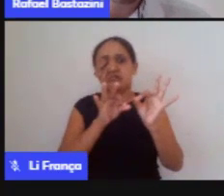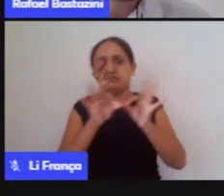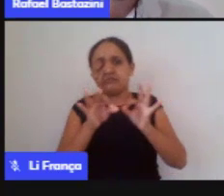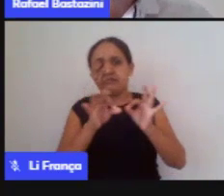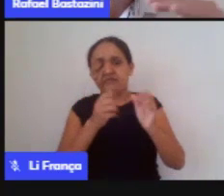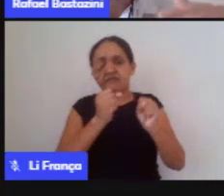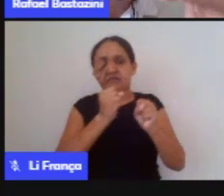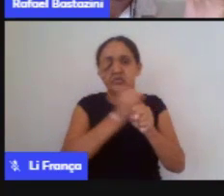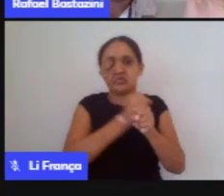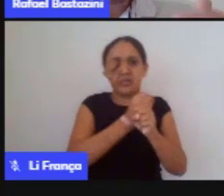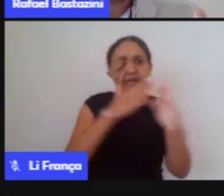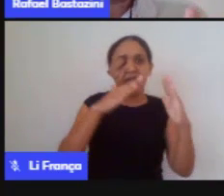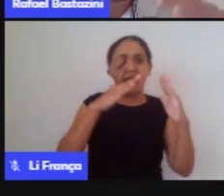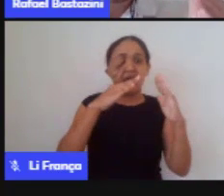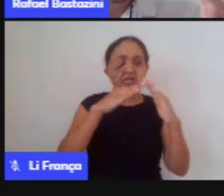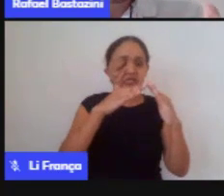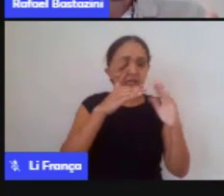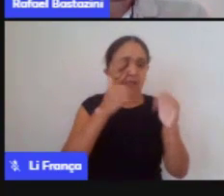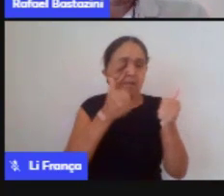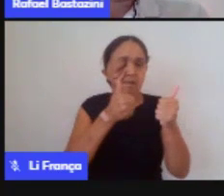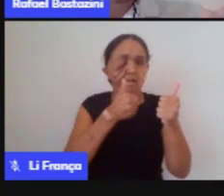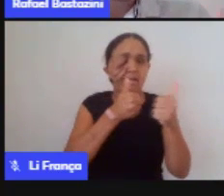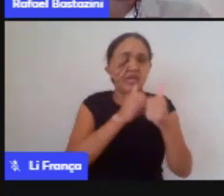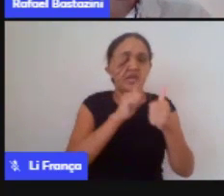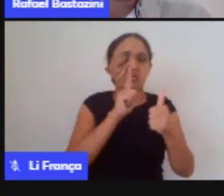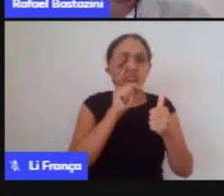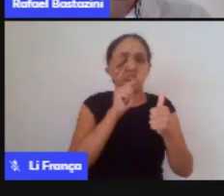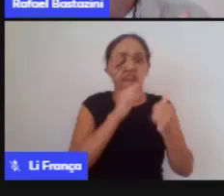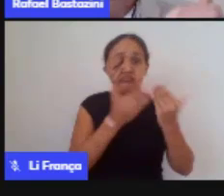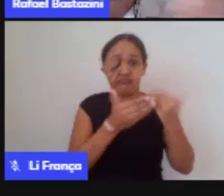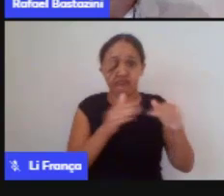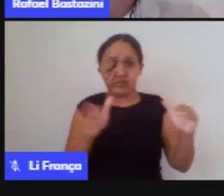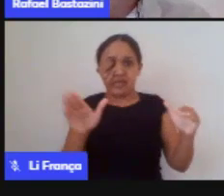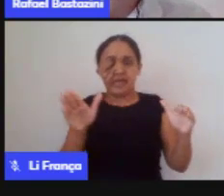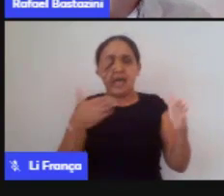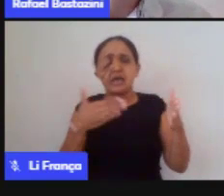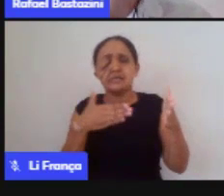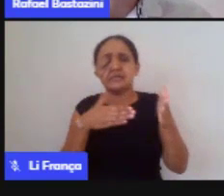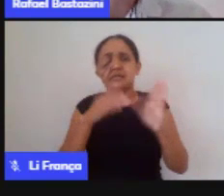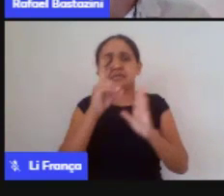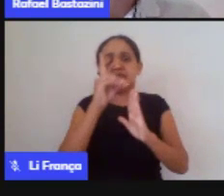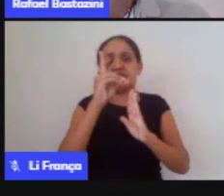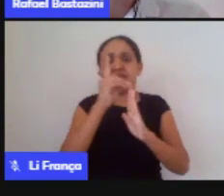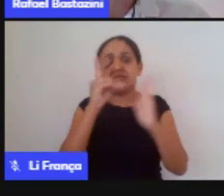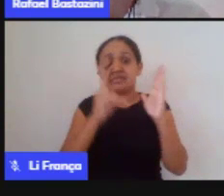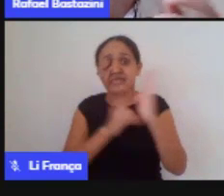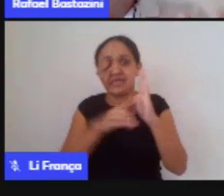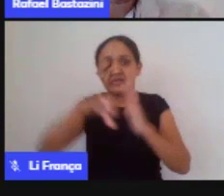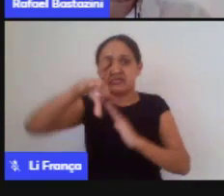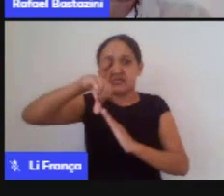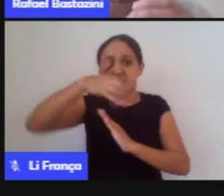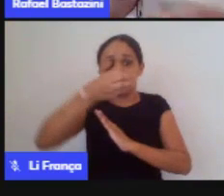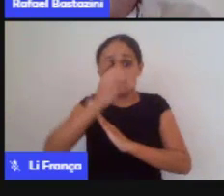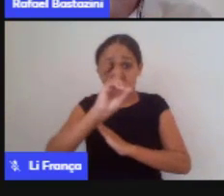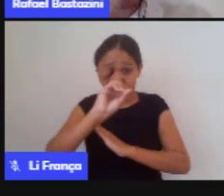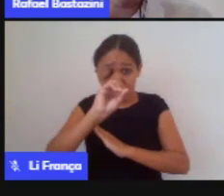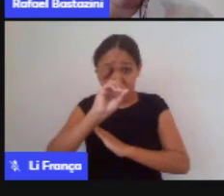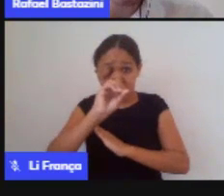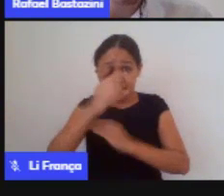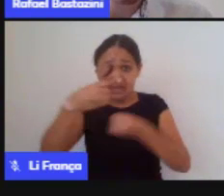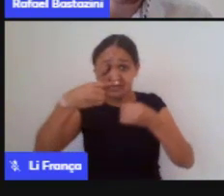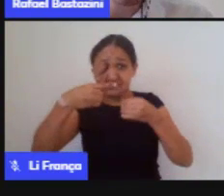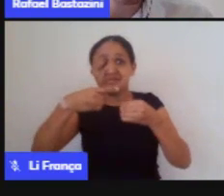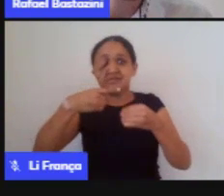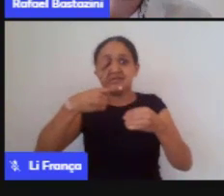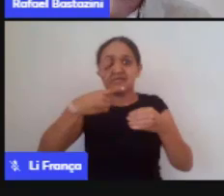de córrego, e aí na década de 80 e 90 na nossa cidade, houve um processo muito importante de